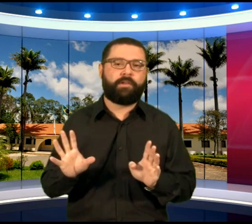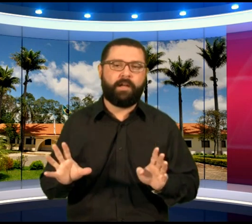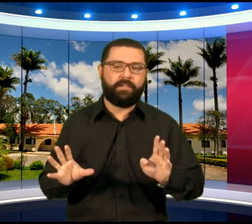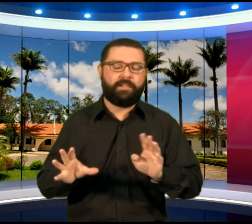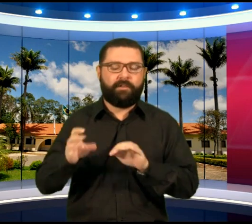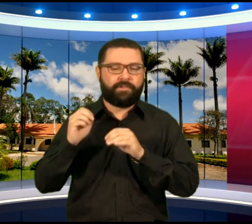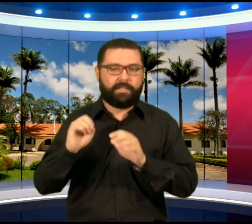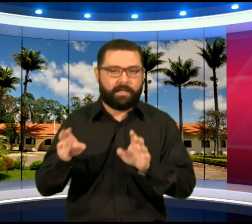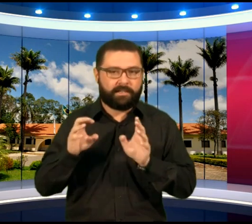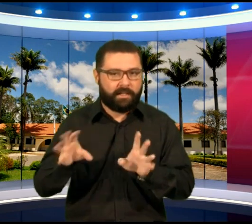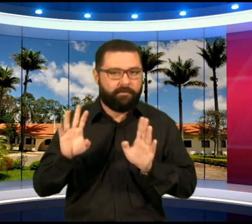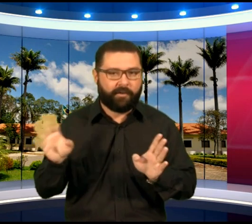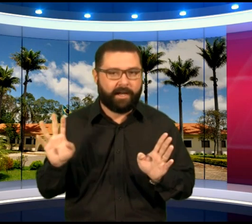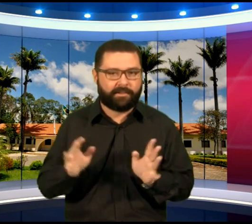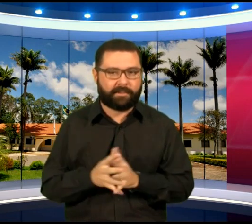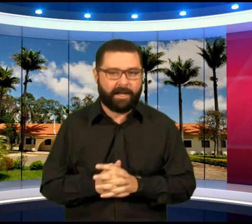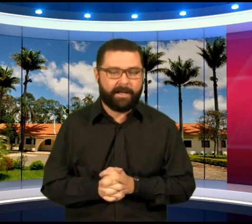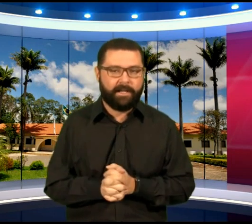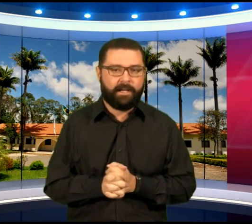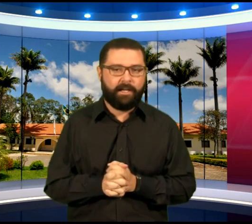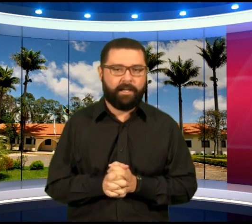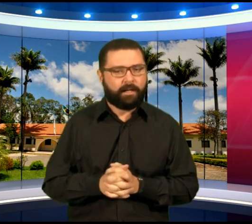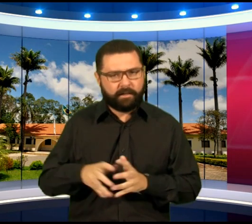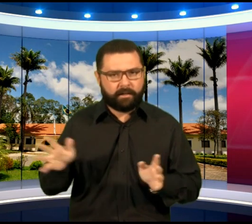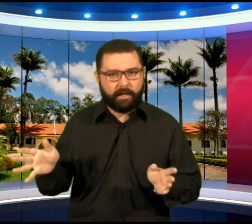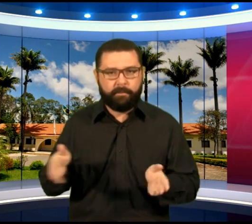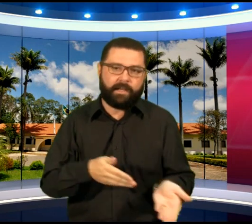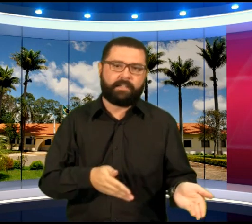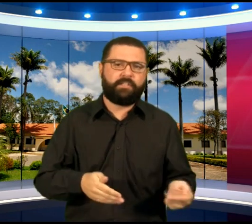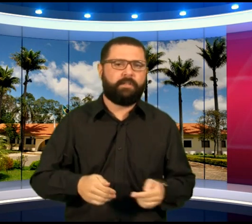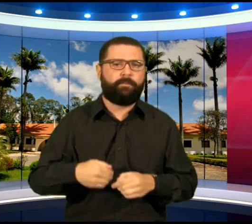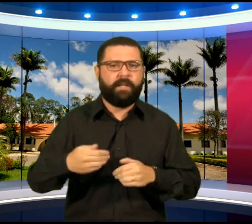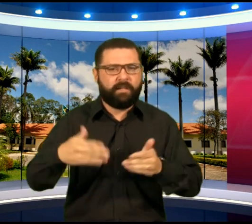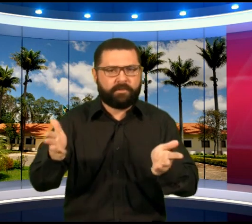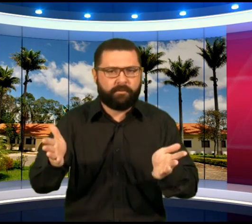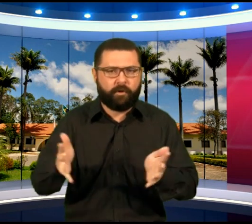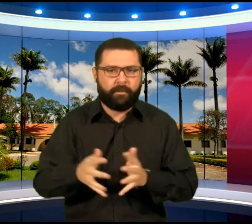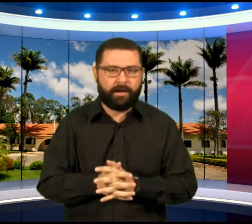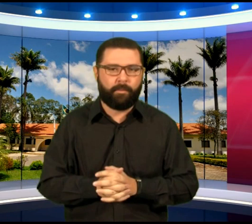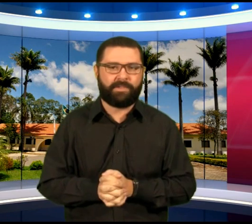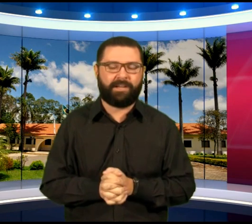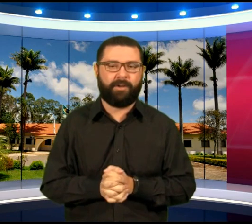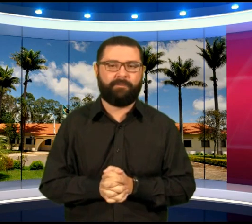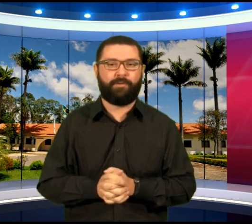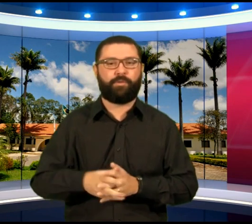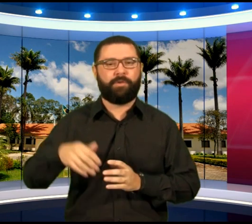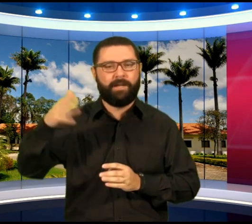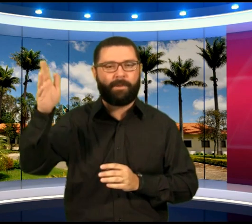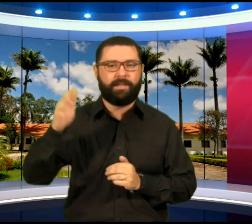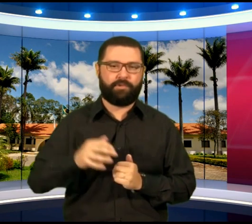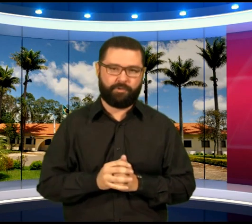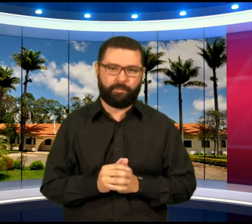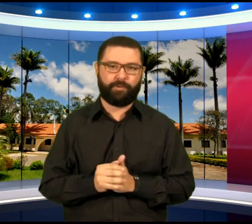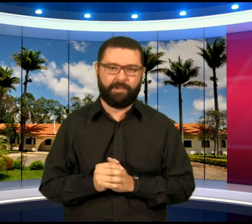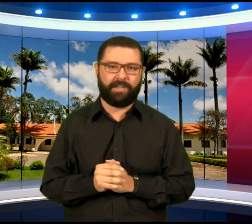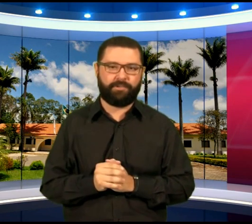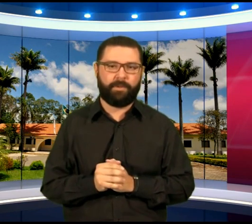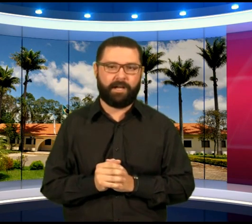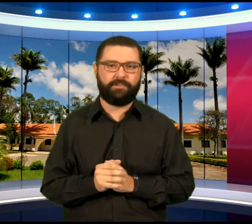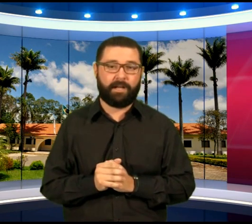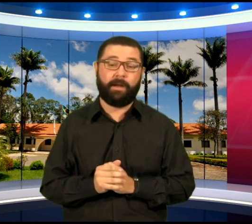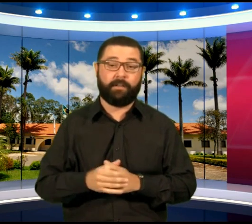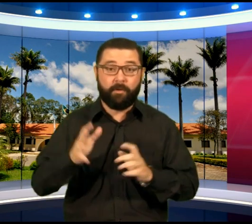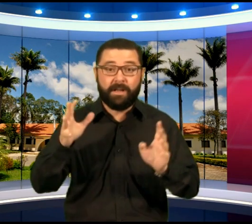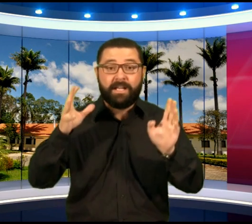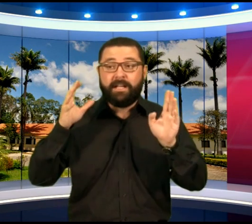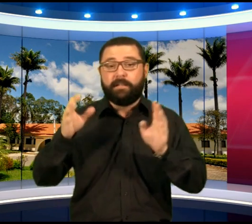o importante é você seguir em frente, tá? E eliminar essa disciplina e se formar como técnico de cafeicultura aí para ter as suas oportunidades no